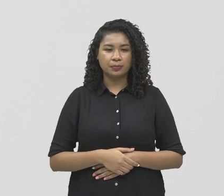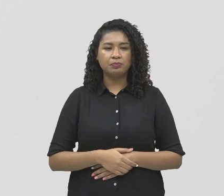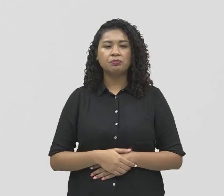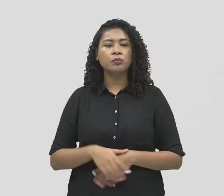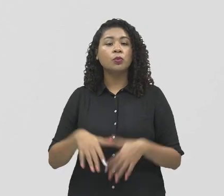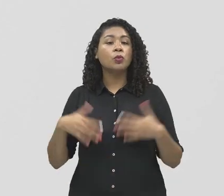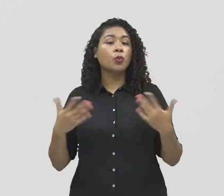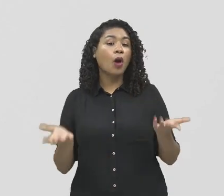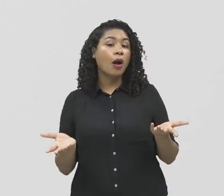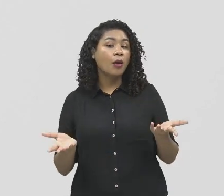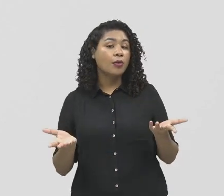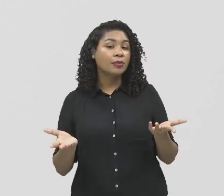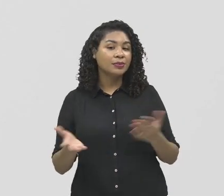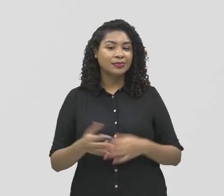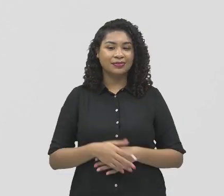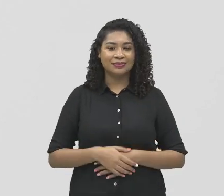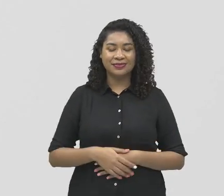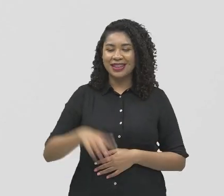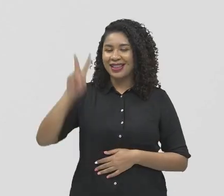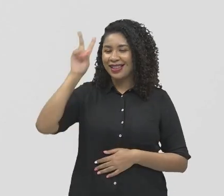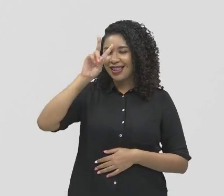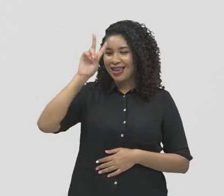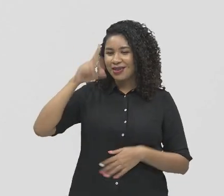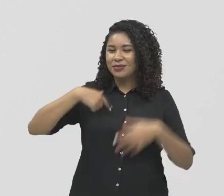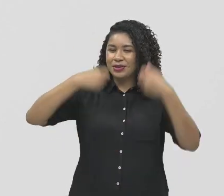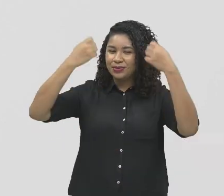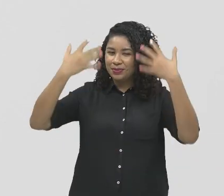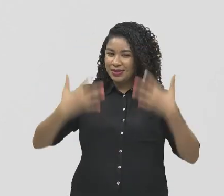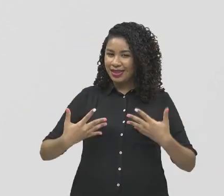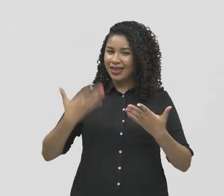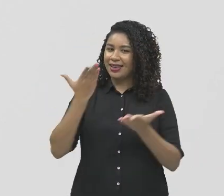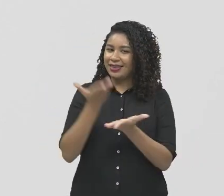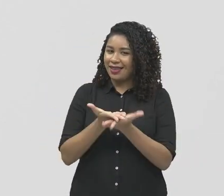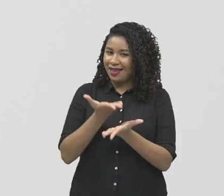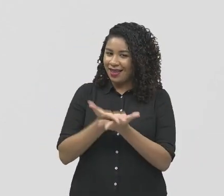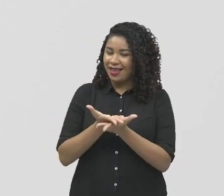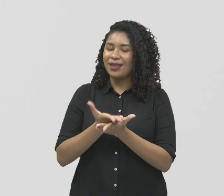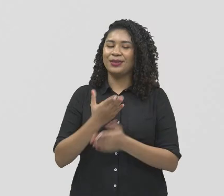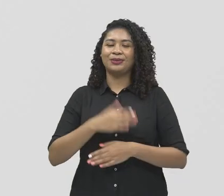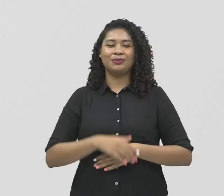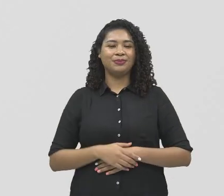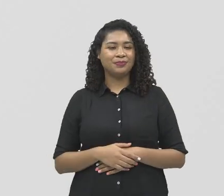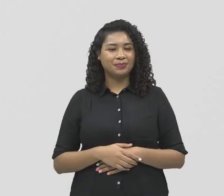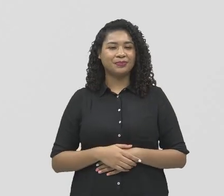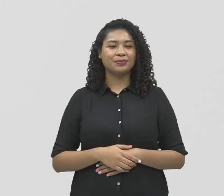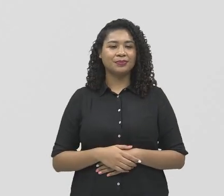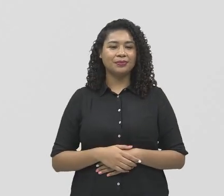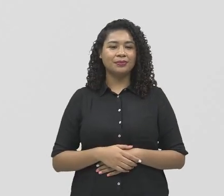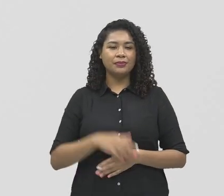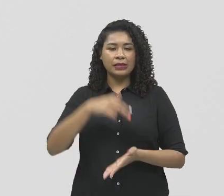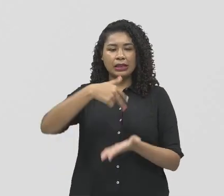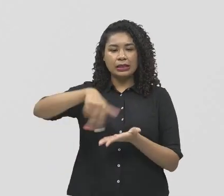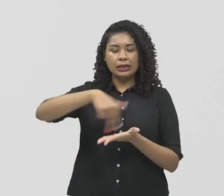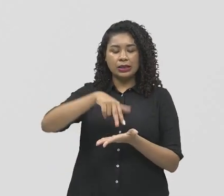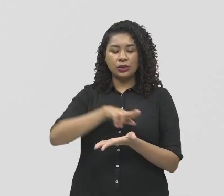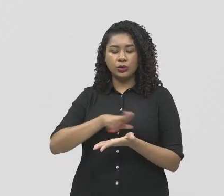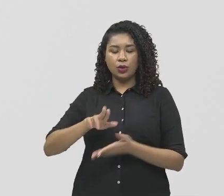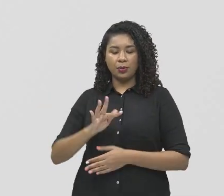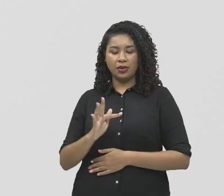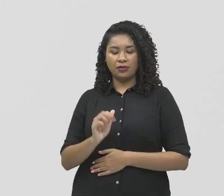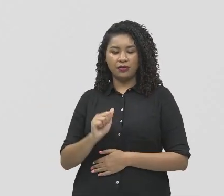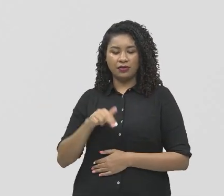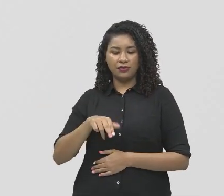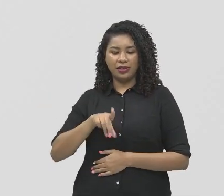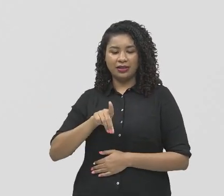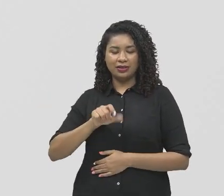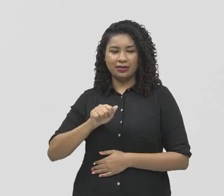essa dança? Também como foi abordado na aula, essa dança seria o fandango, né? O fandango